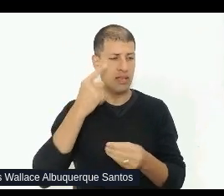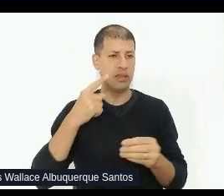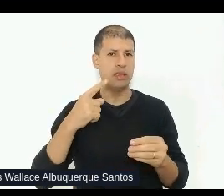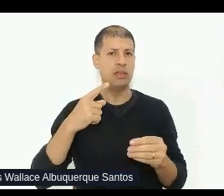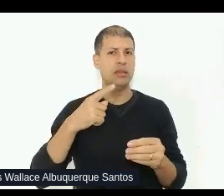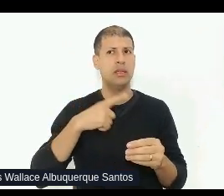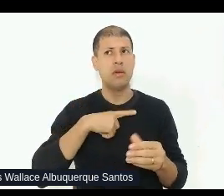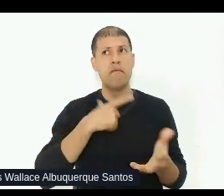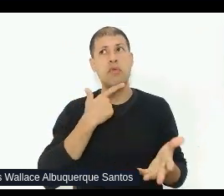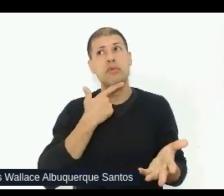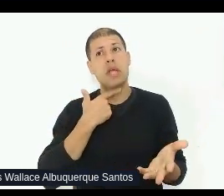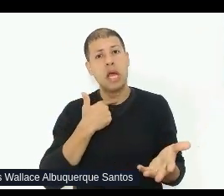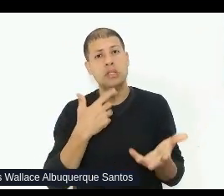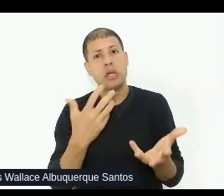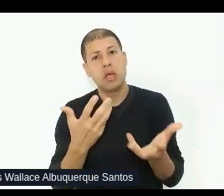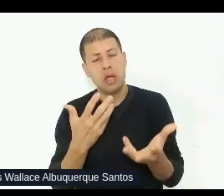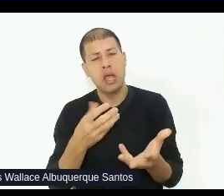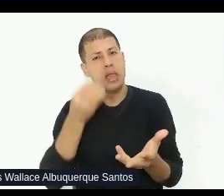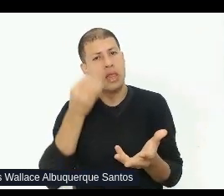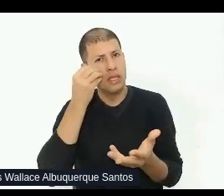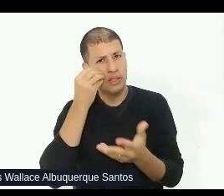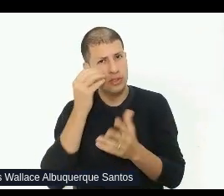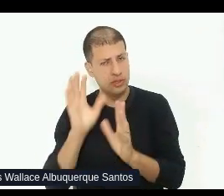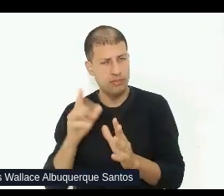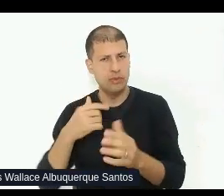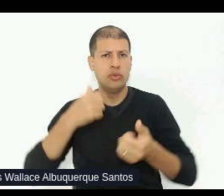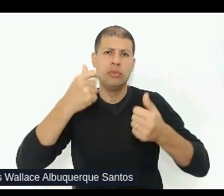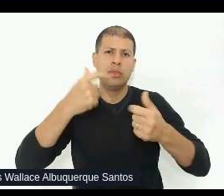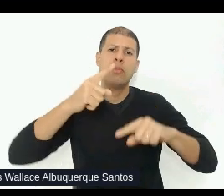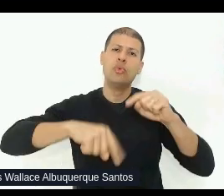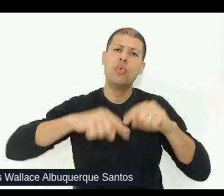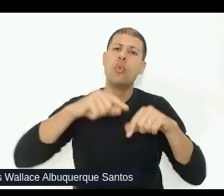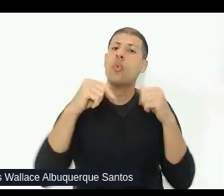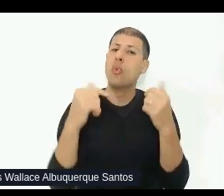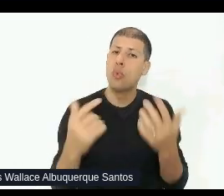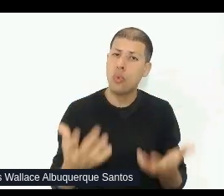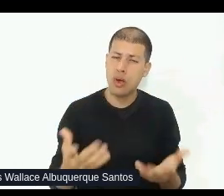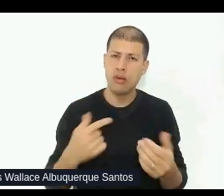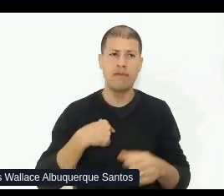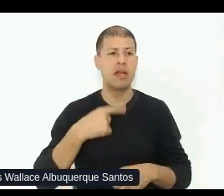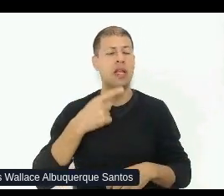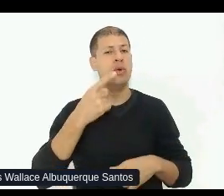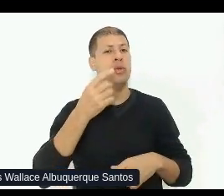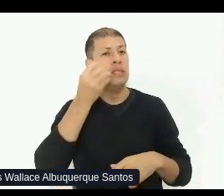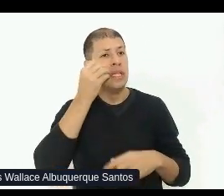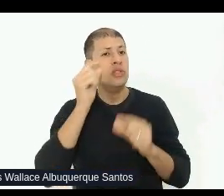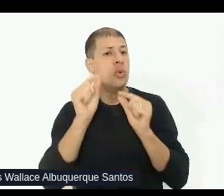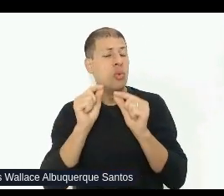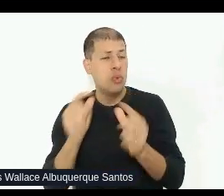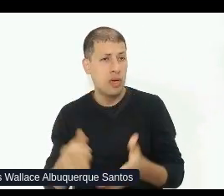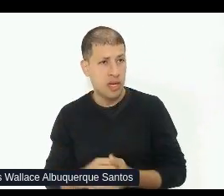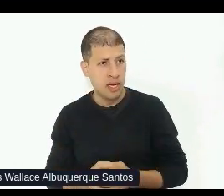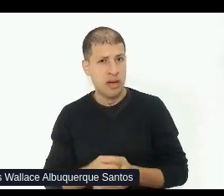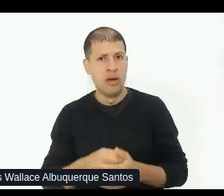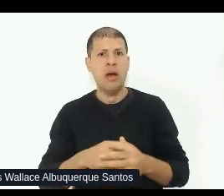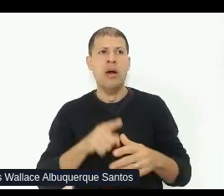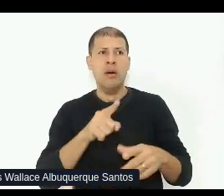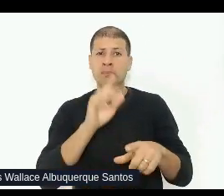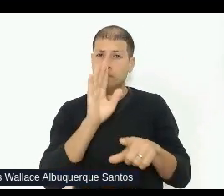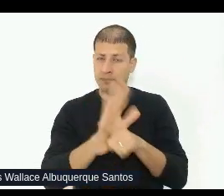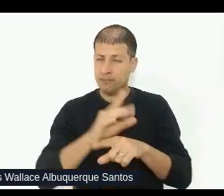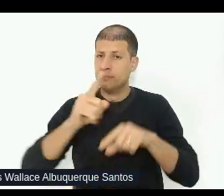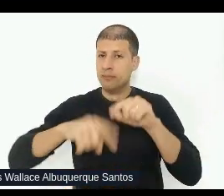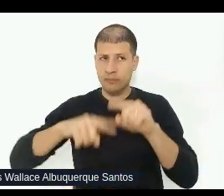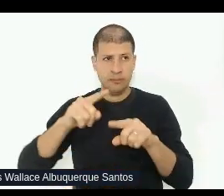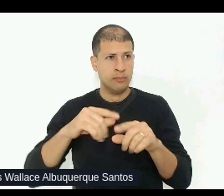vontade de fazer parte desse teste. Então eu expliquei qual era o produto, que tipo de teste eu estava pensando em fazer, e o que isso poderia beneficiar o produto.